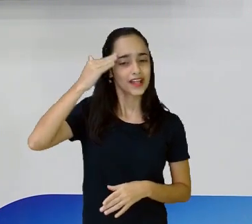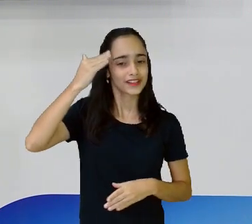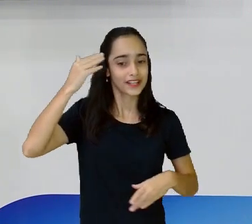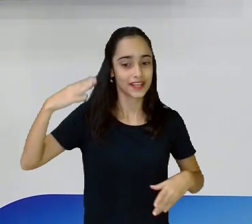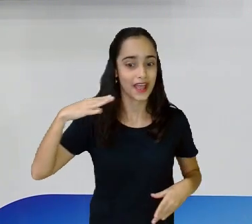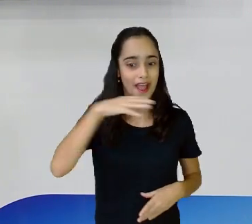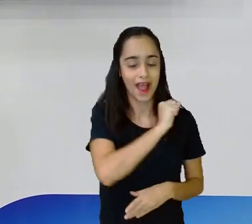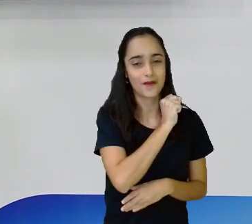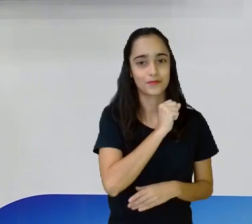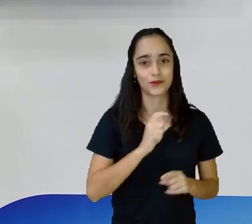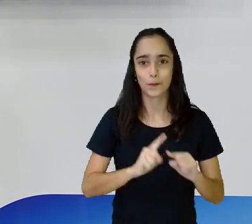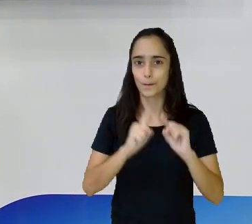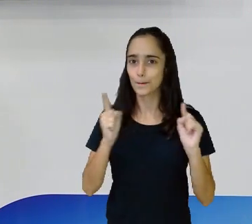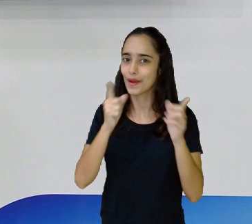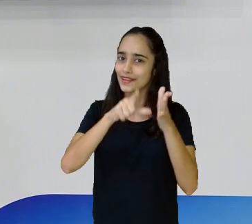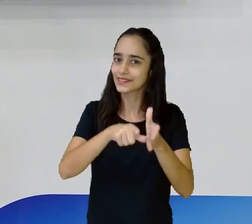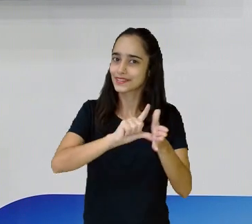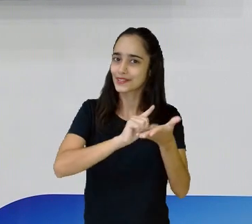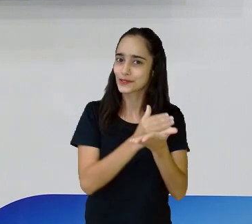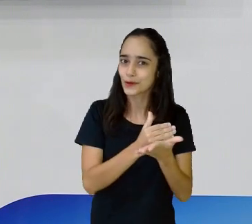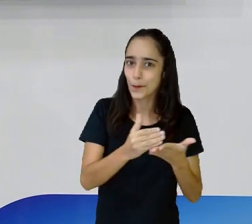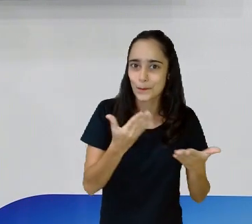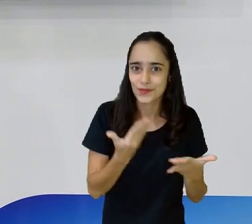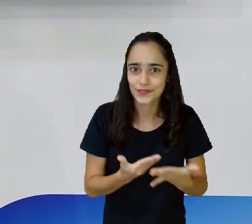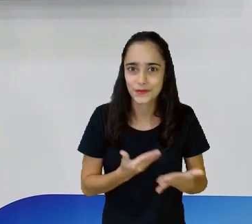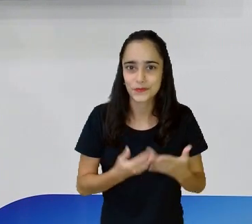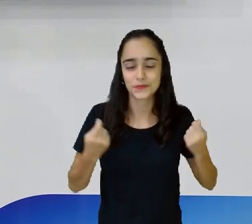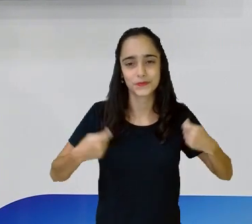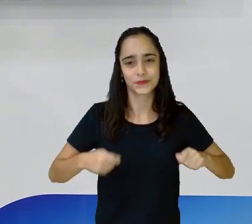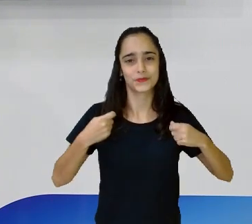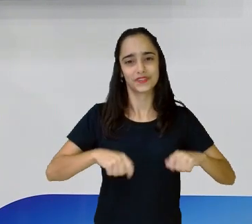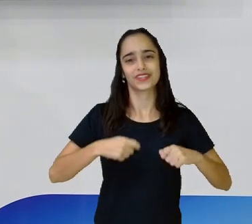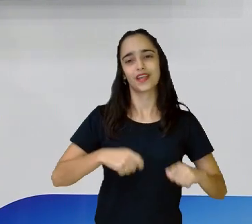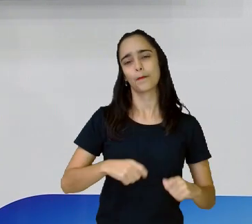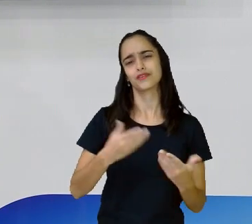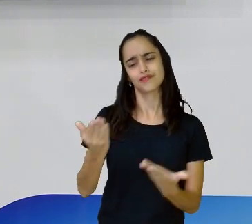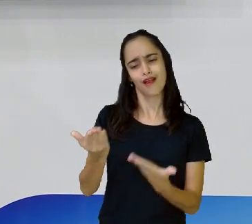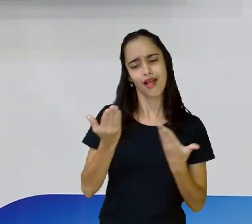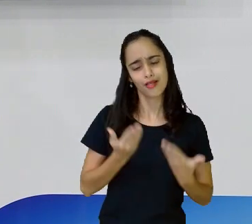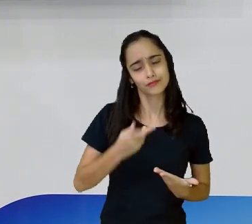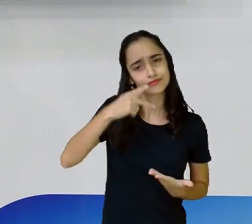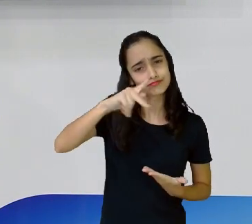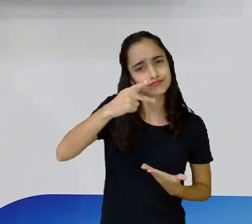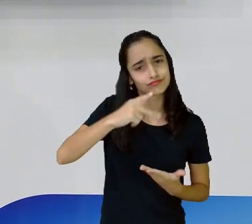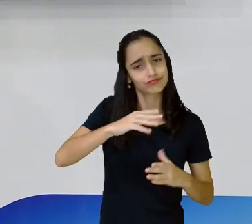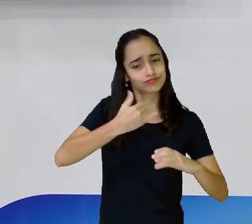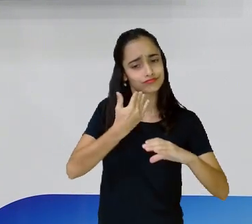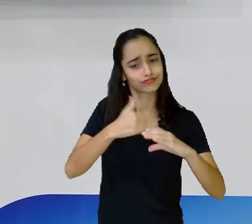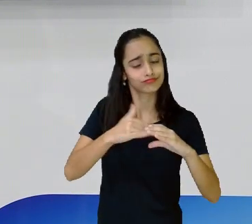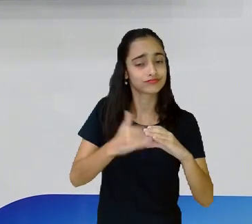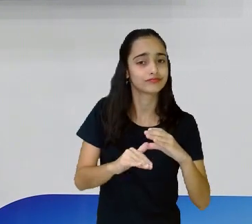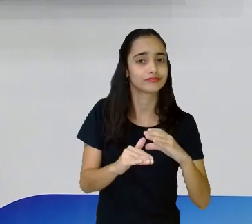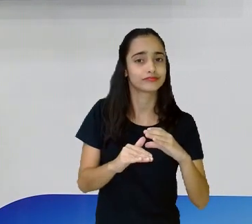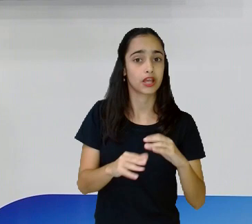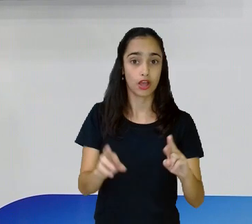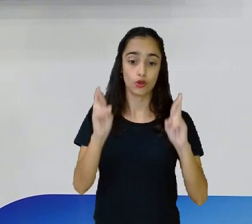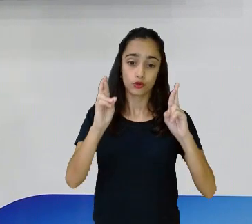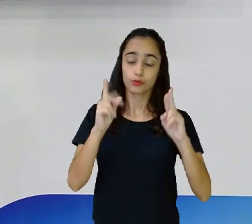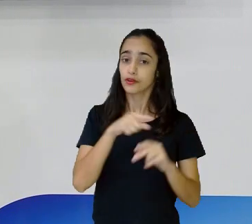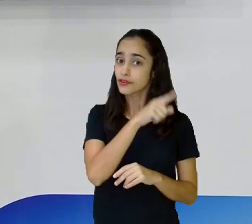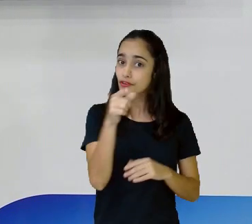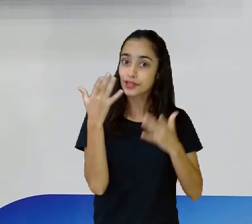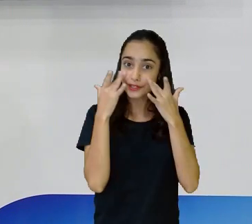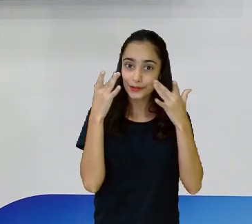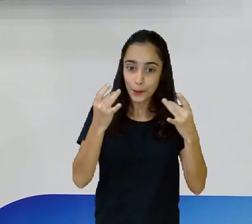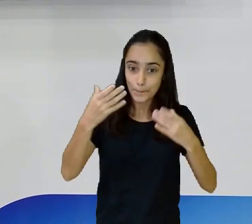imediatamente. Mas antes de eu começar a aula, eu preciso receber a tua mensagem. E eu espero que vocês estejam atentos e